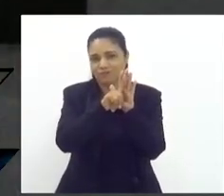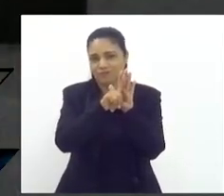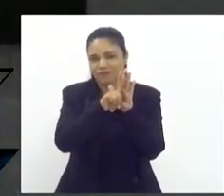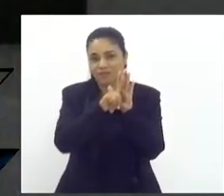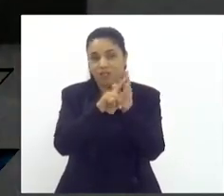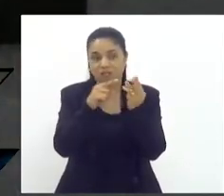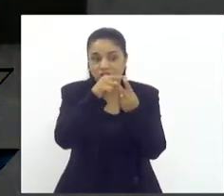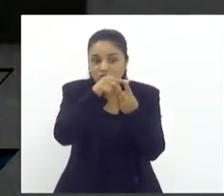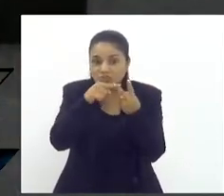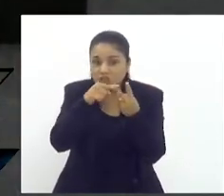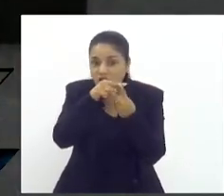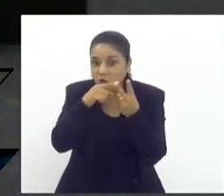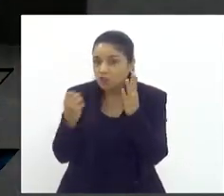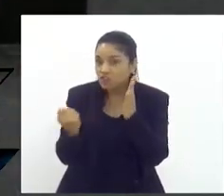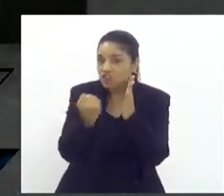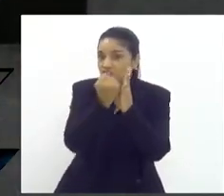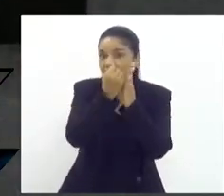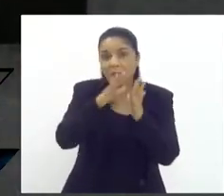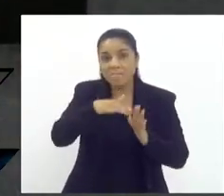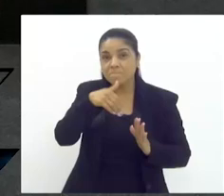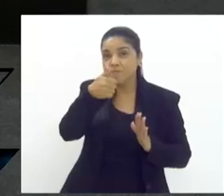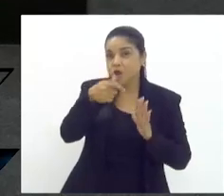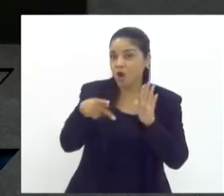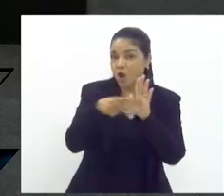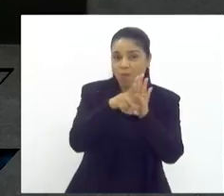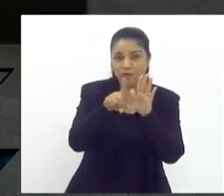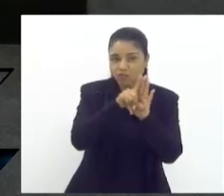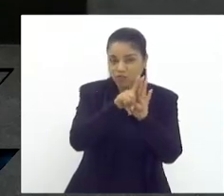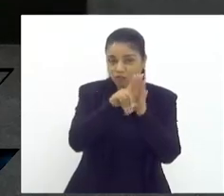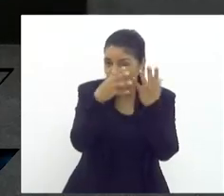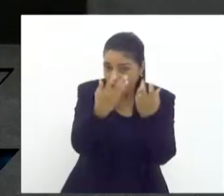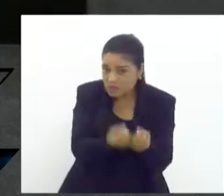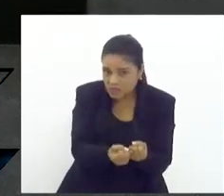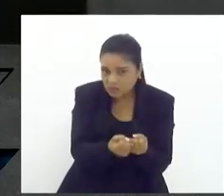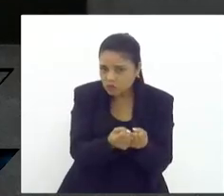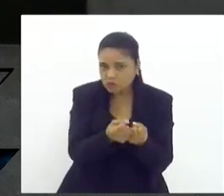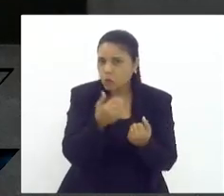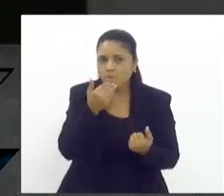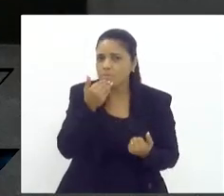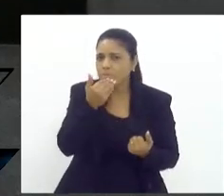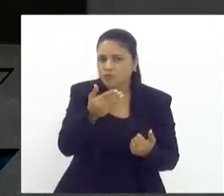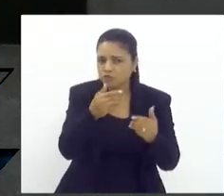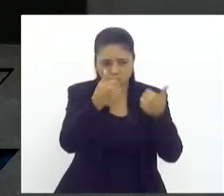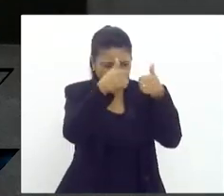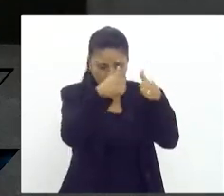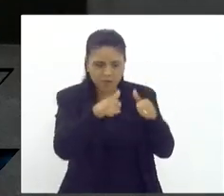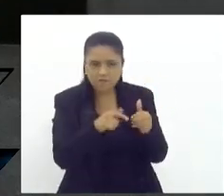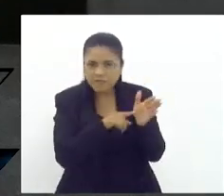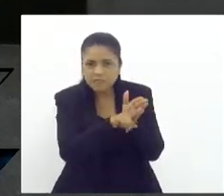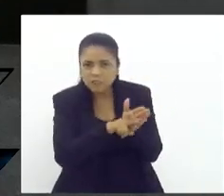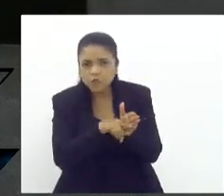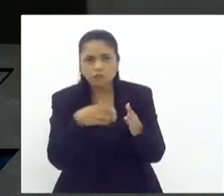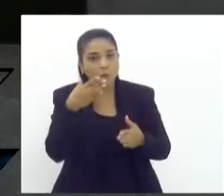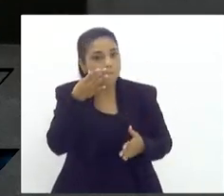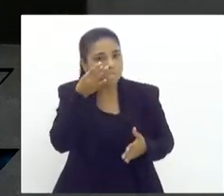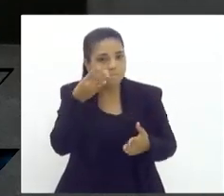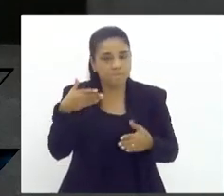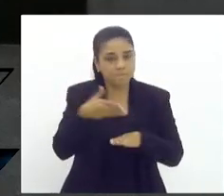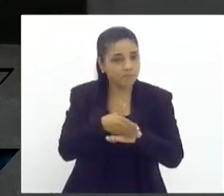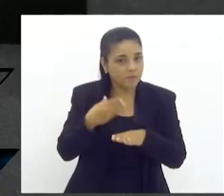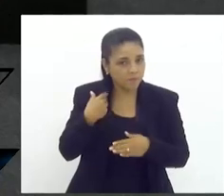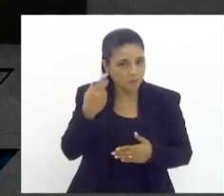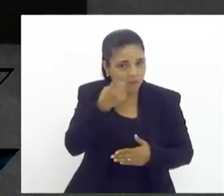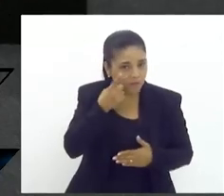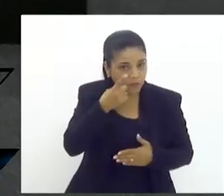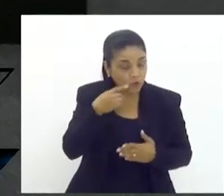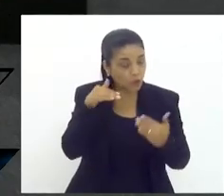melhorar o projeto os destaques não foram aceito não tô pedindo verificação Isto é então concordando